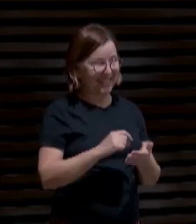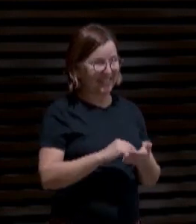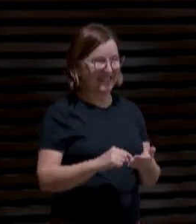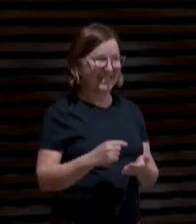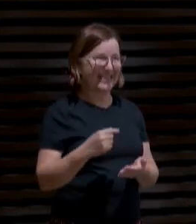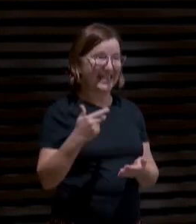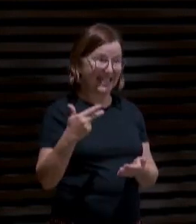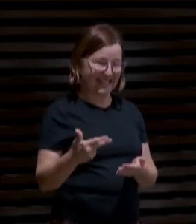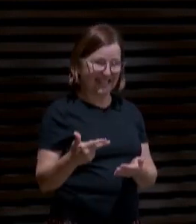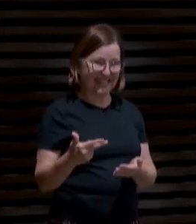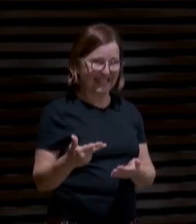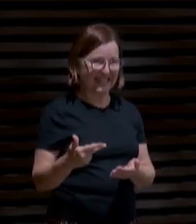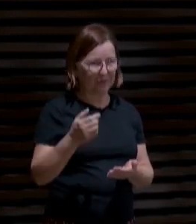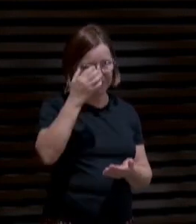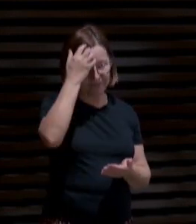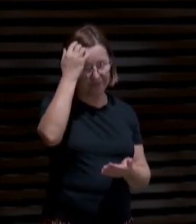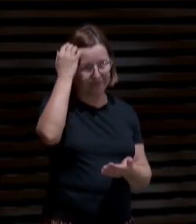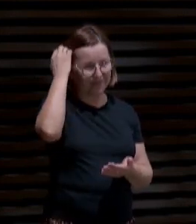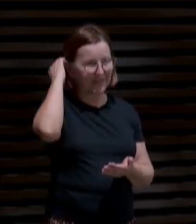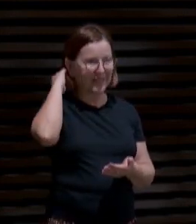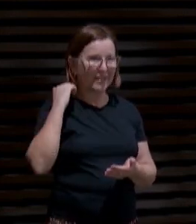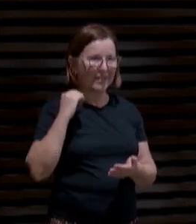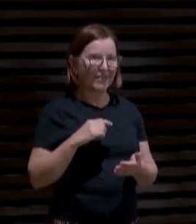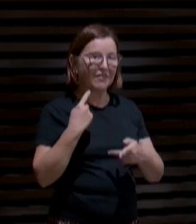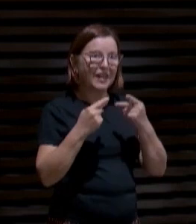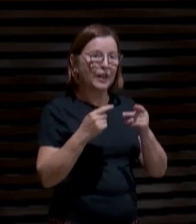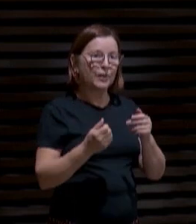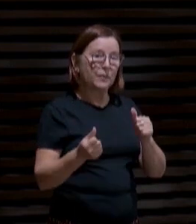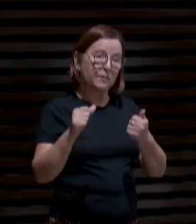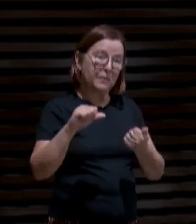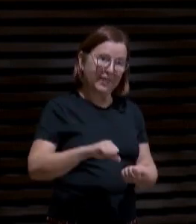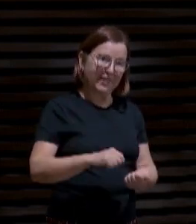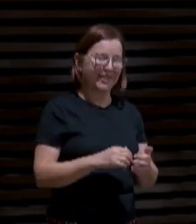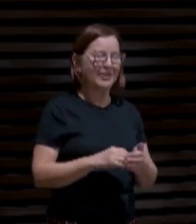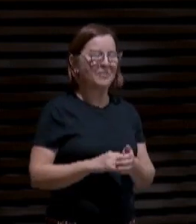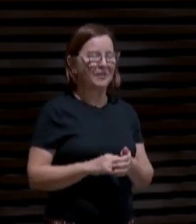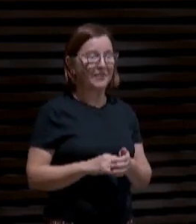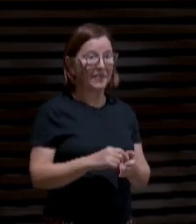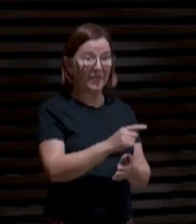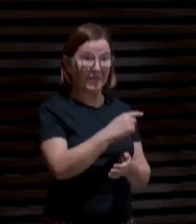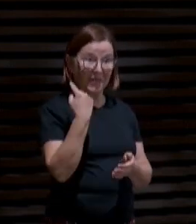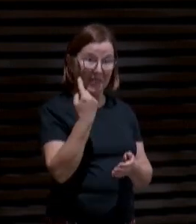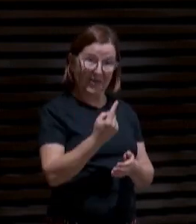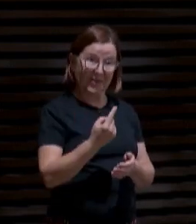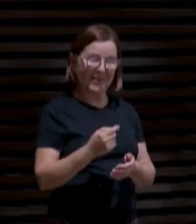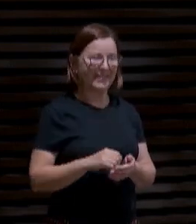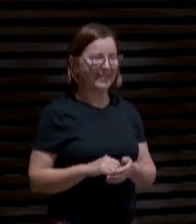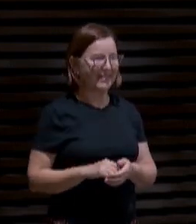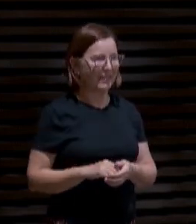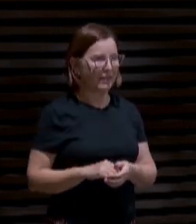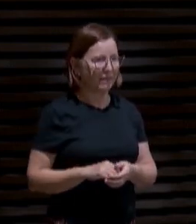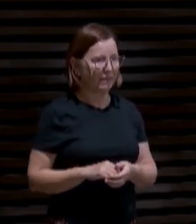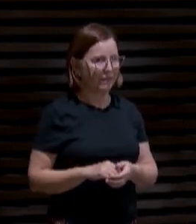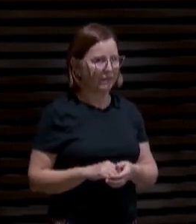gente observar este batismo de Jesus, nosso com Jesus ali na cruz.